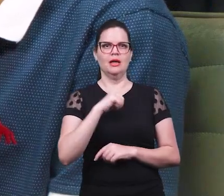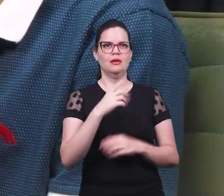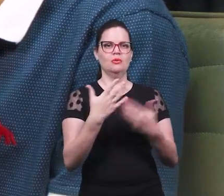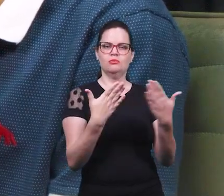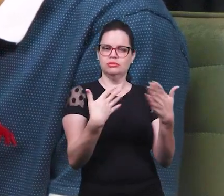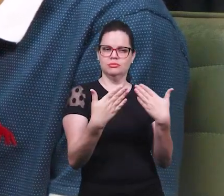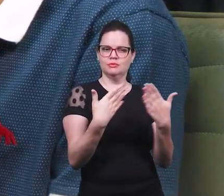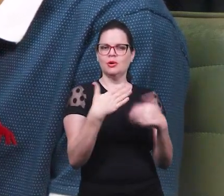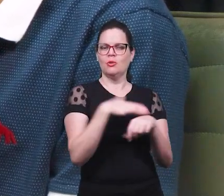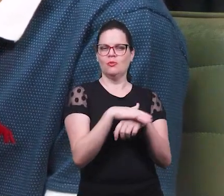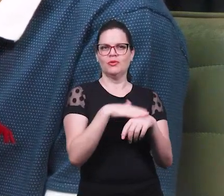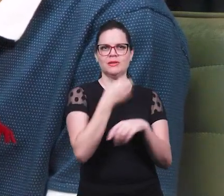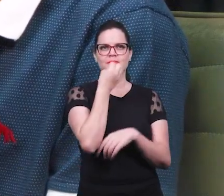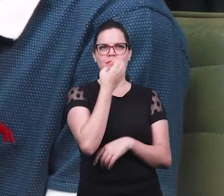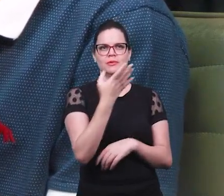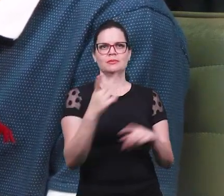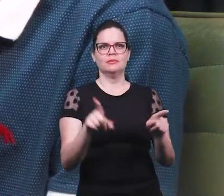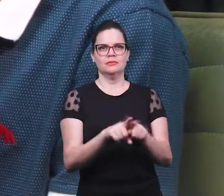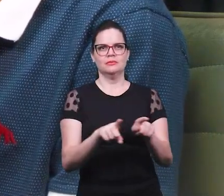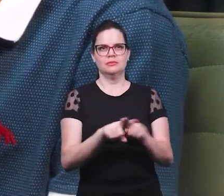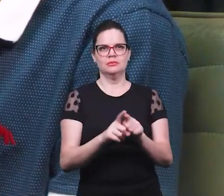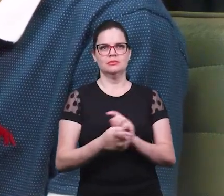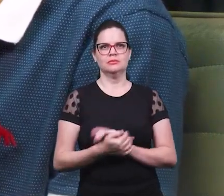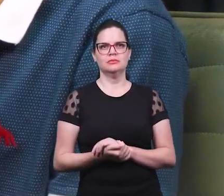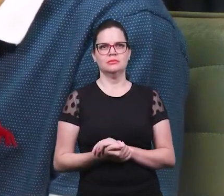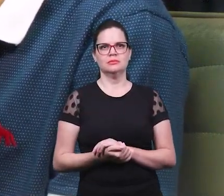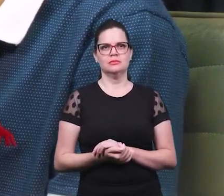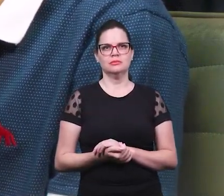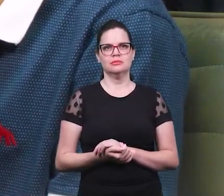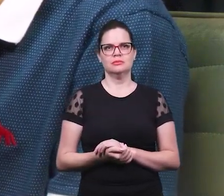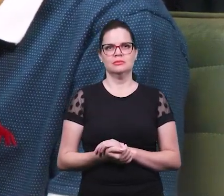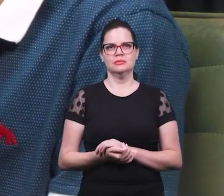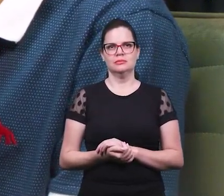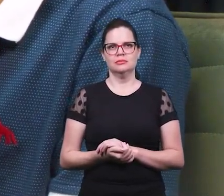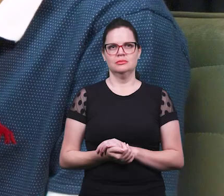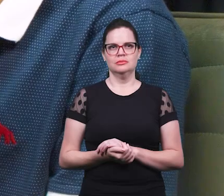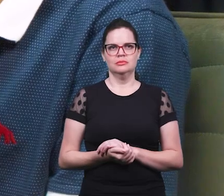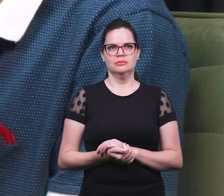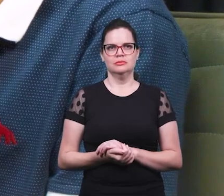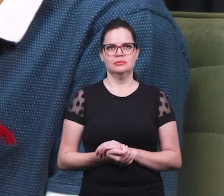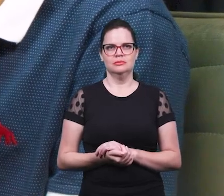diálogo bom. A gente conversa.